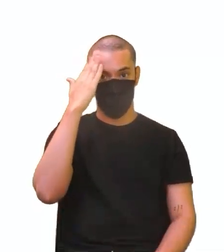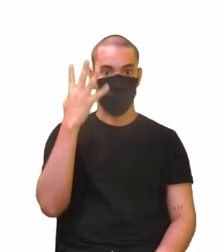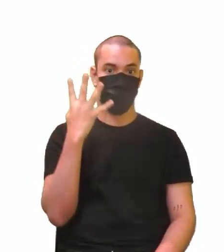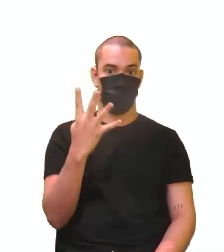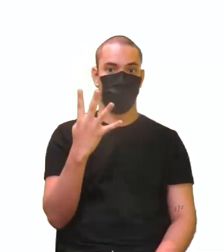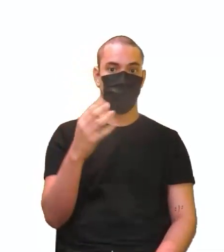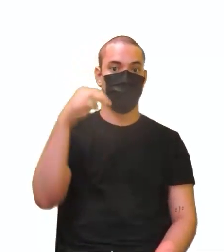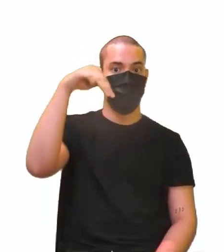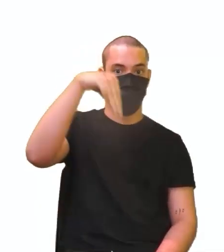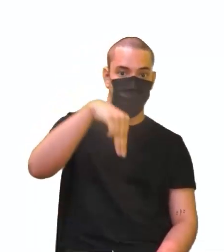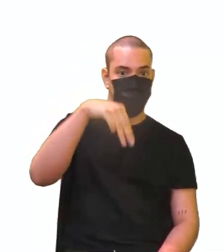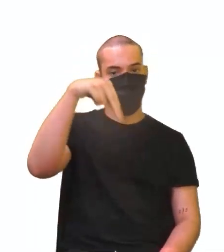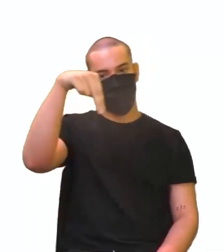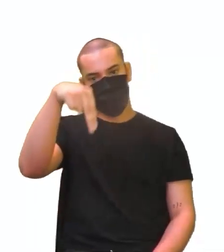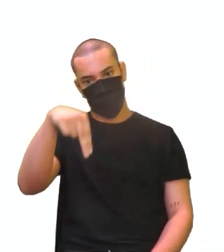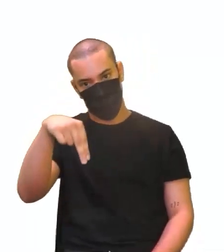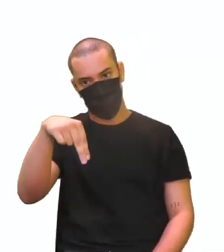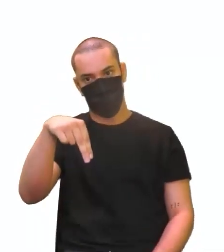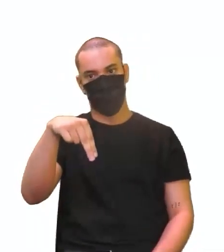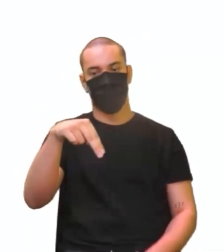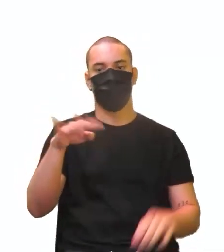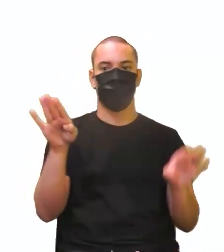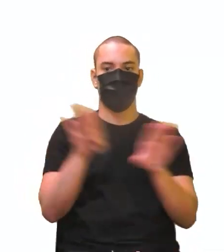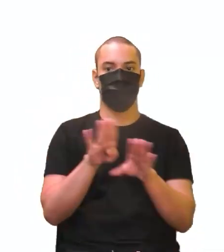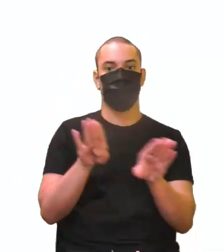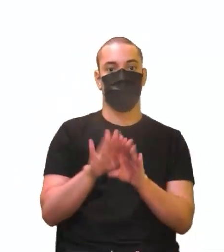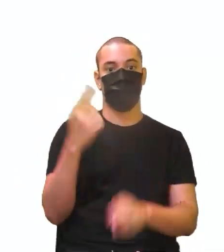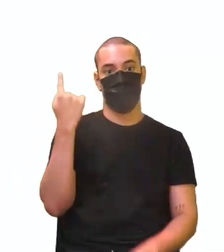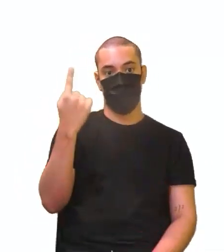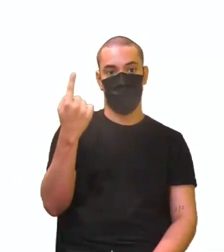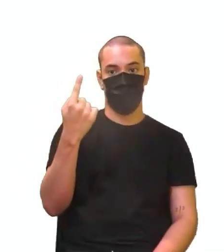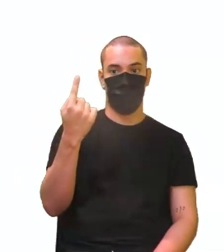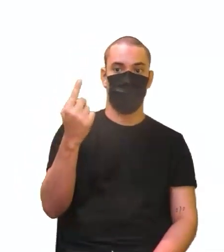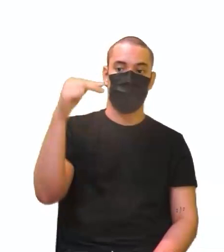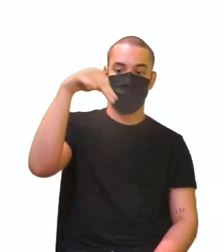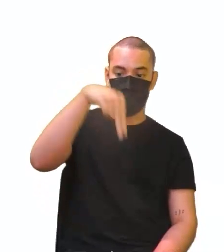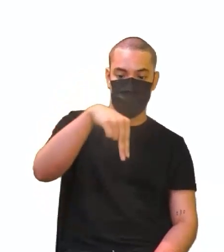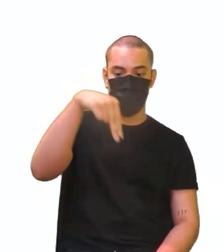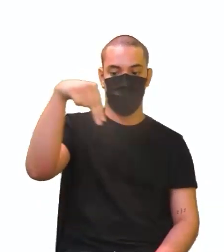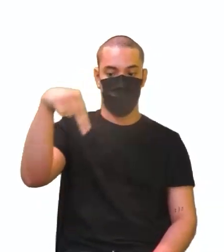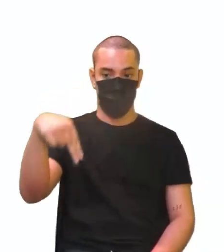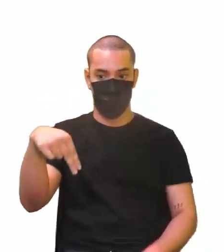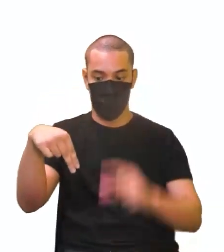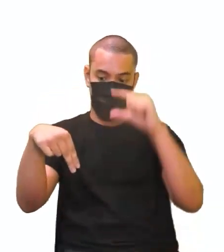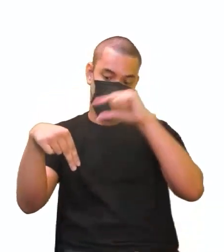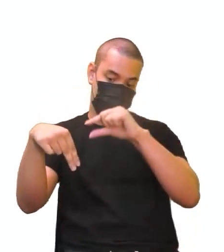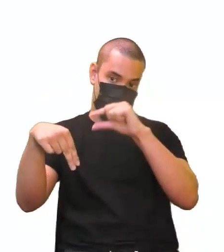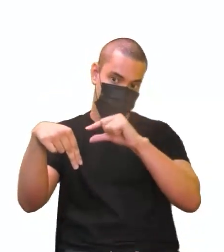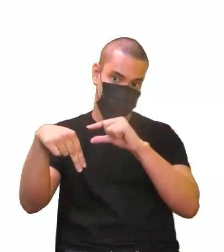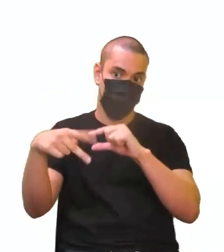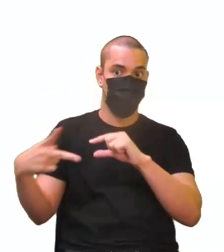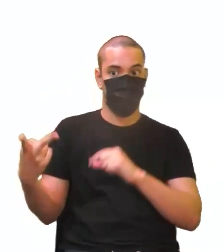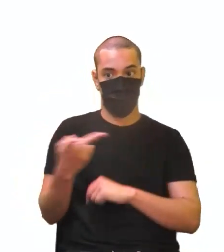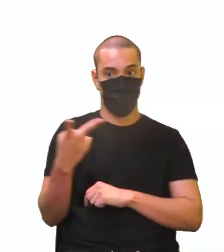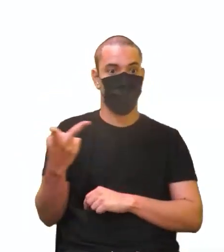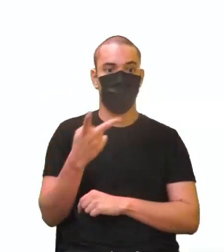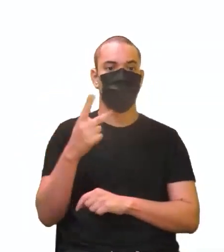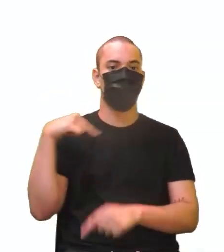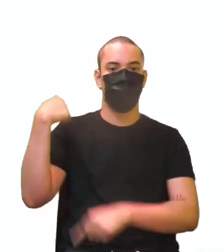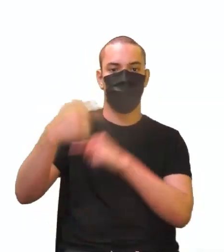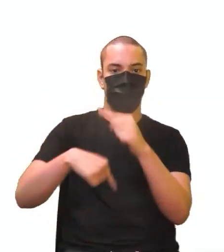indivíduo Mzão, Nzinho e um indivíduo Nzinho, Nzinho, os descendentes